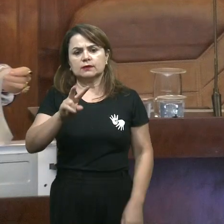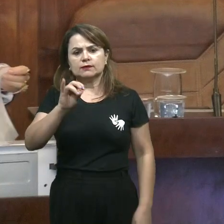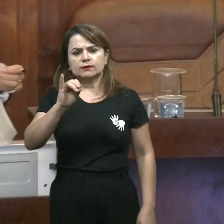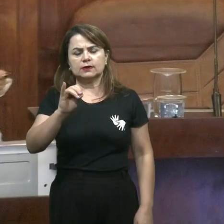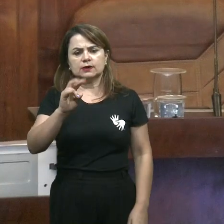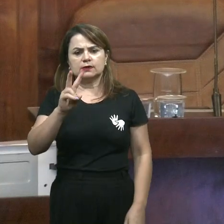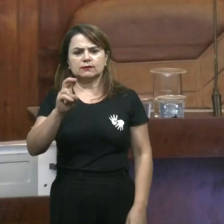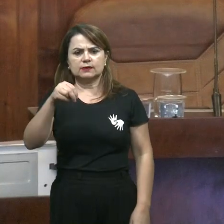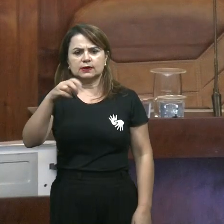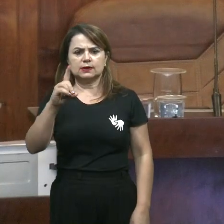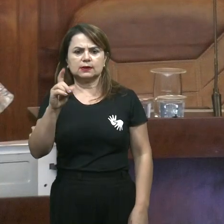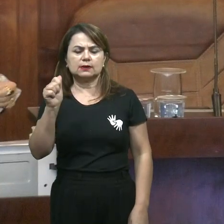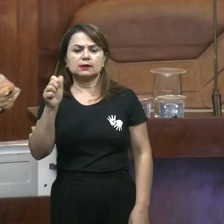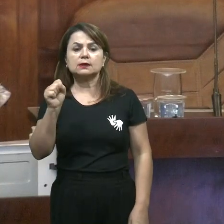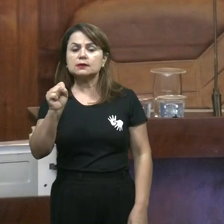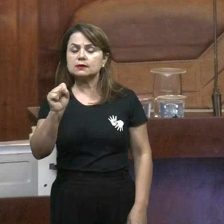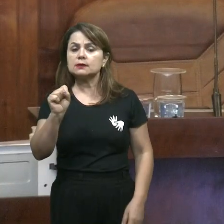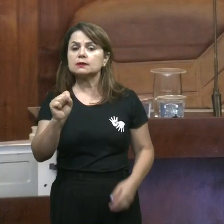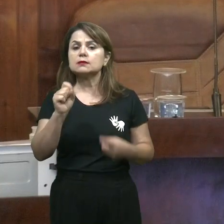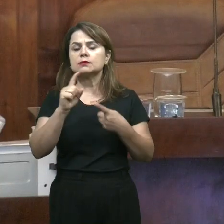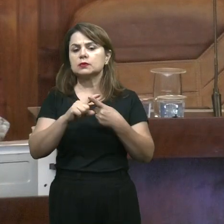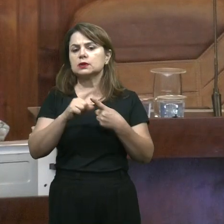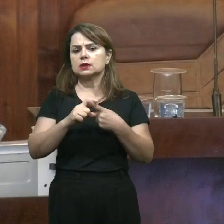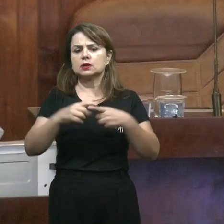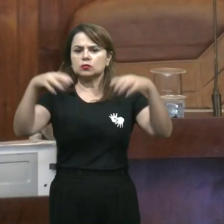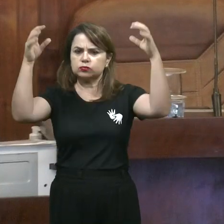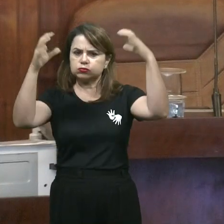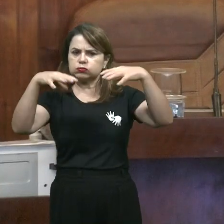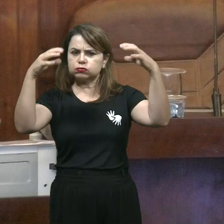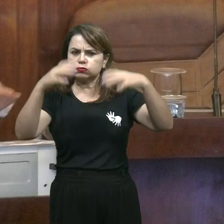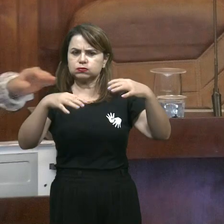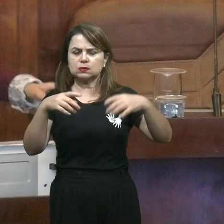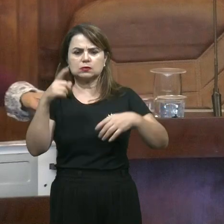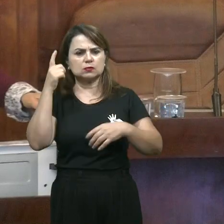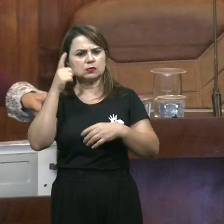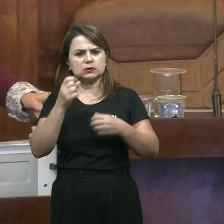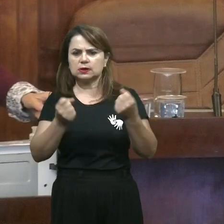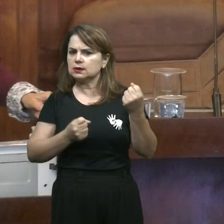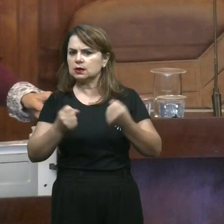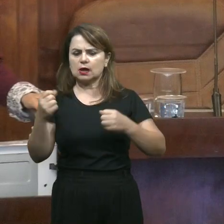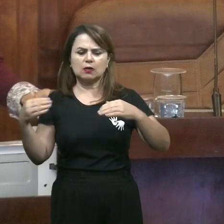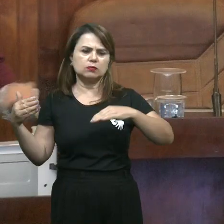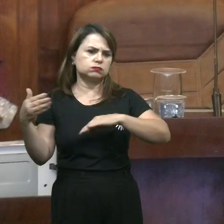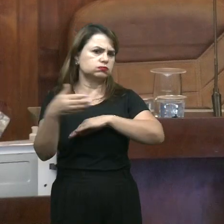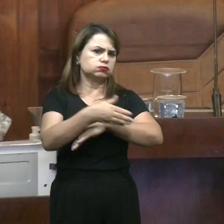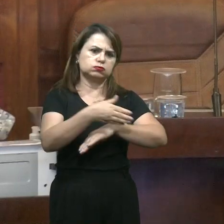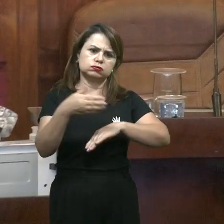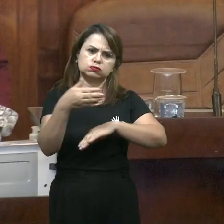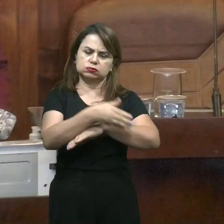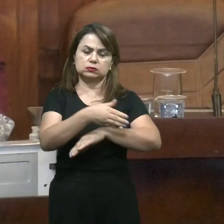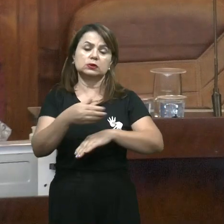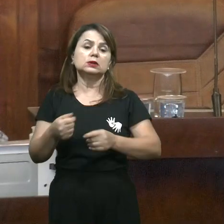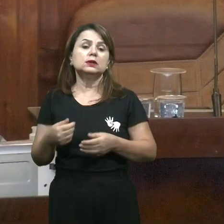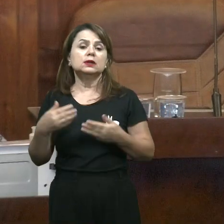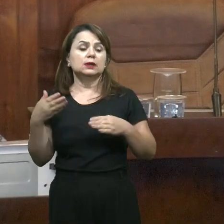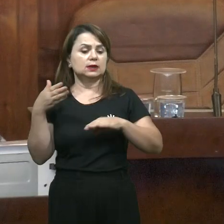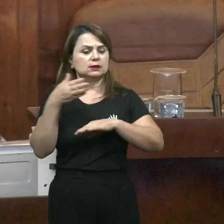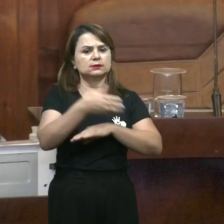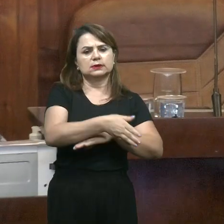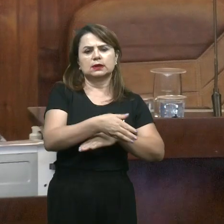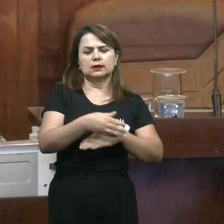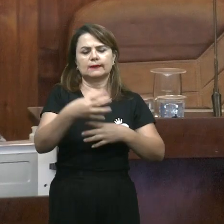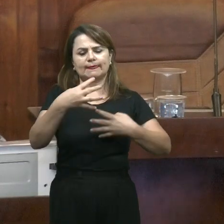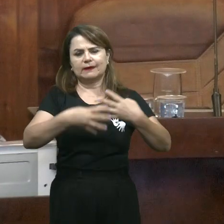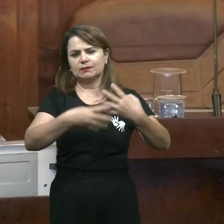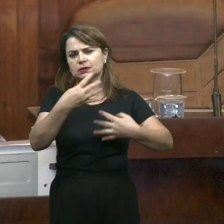fica totalmente intransitável, impossibilitando a entrada de veículos de pedestre,